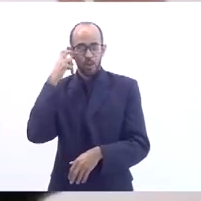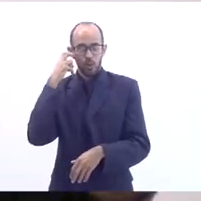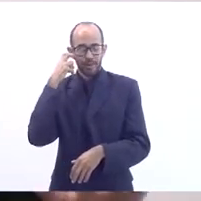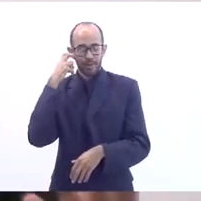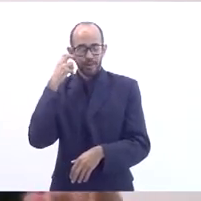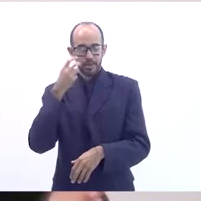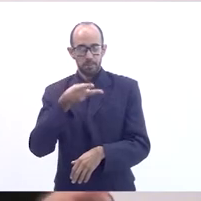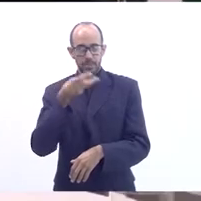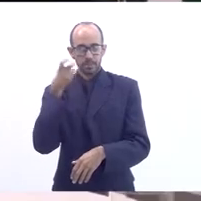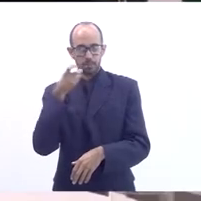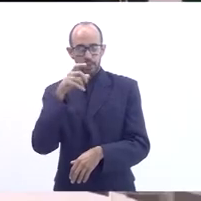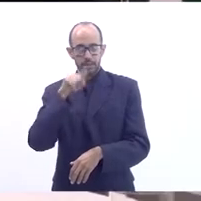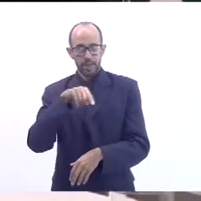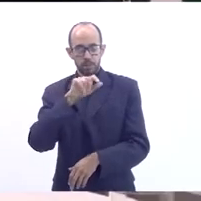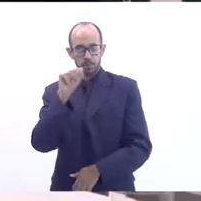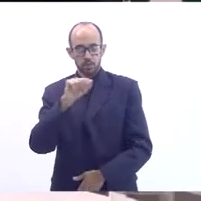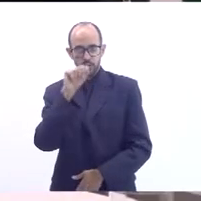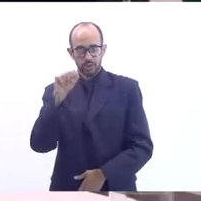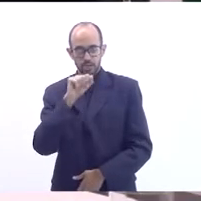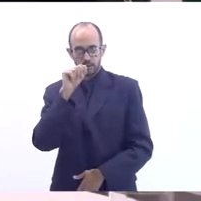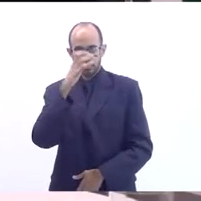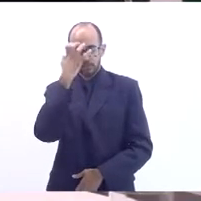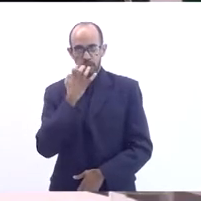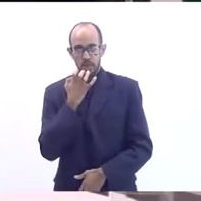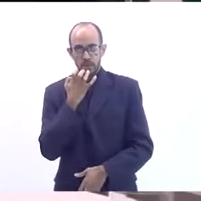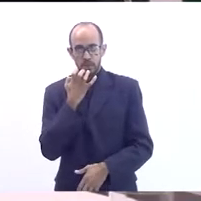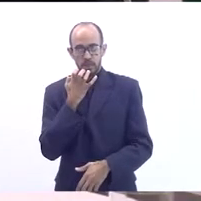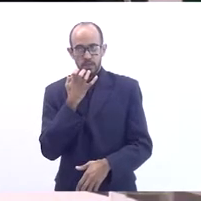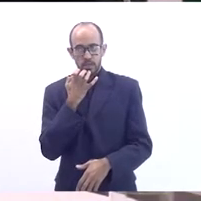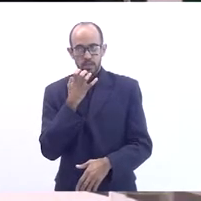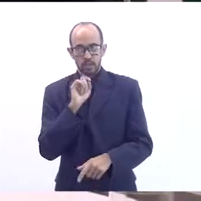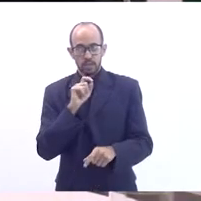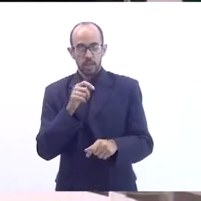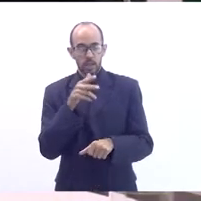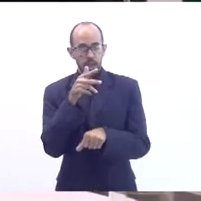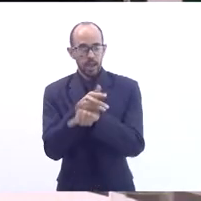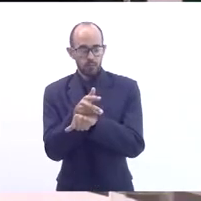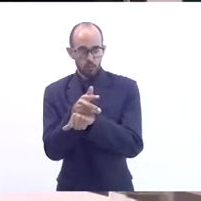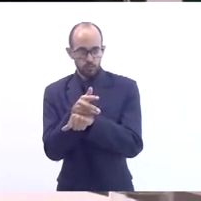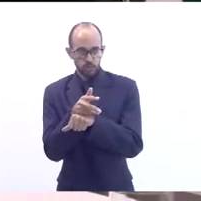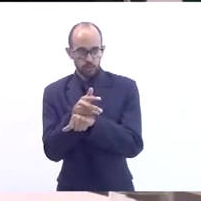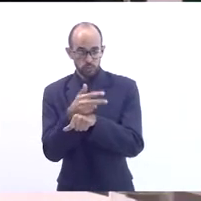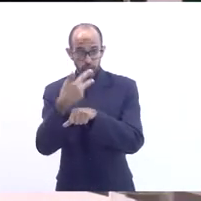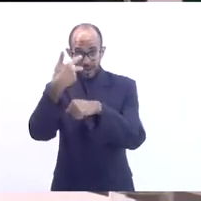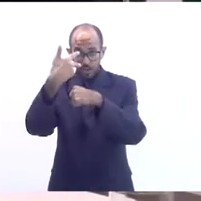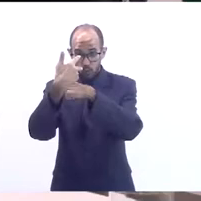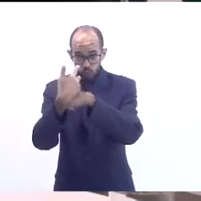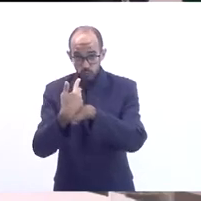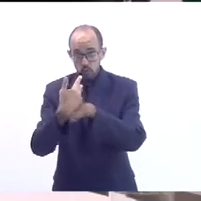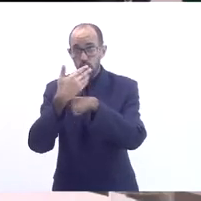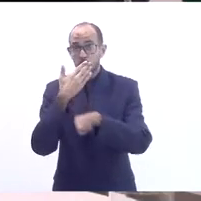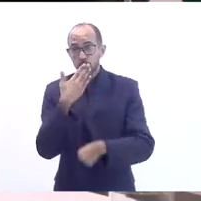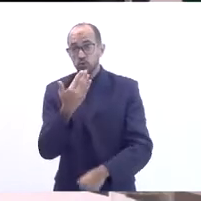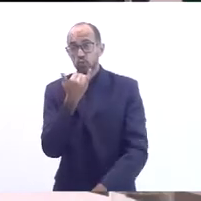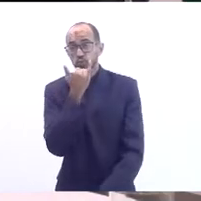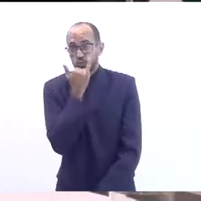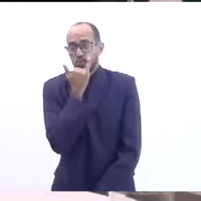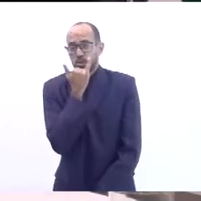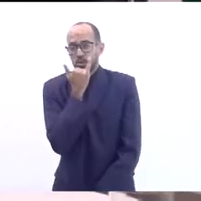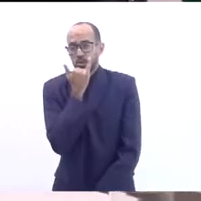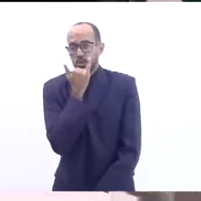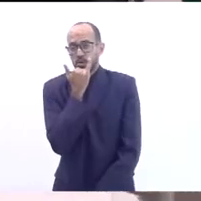trabalho sério que era umas e ele ele gravou um vídeo pedindo desculpa porque